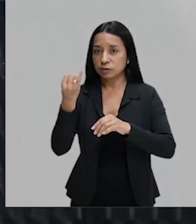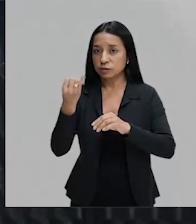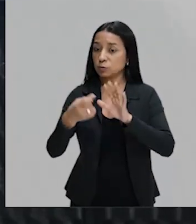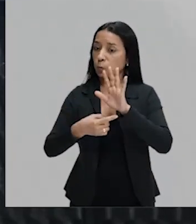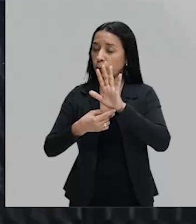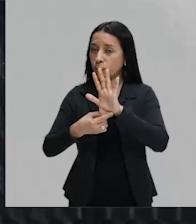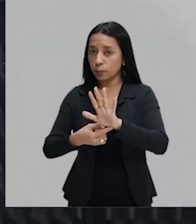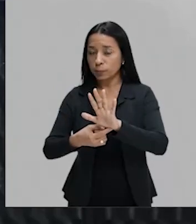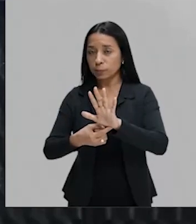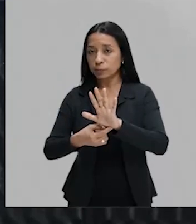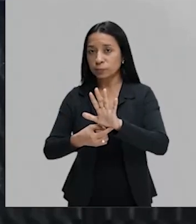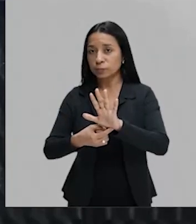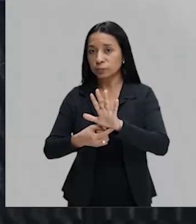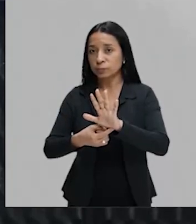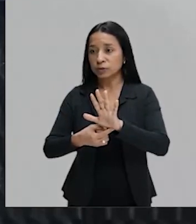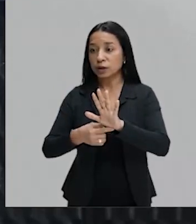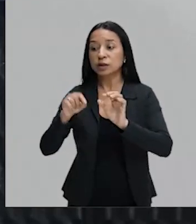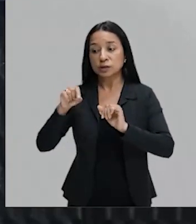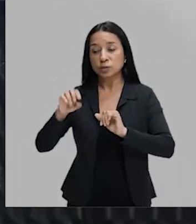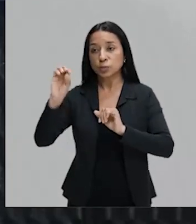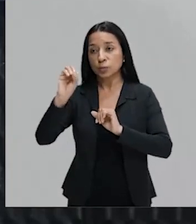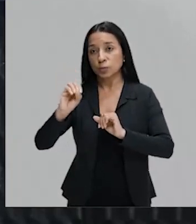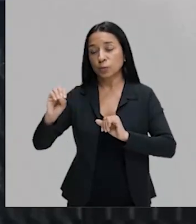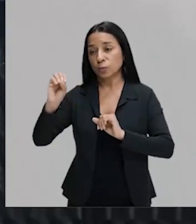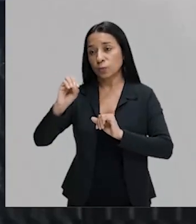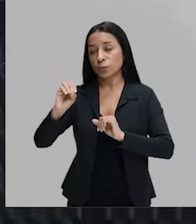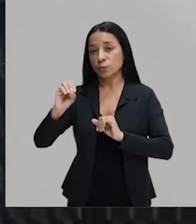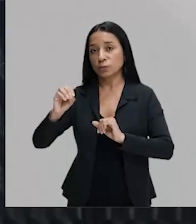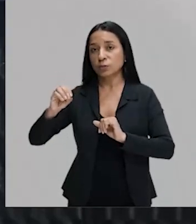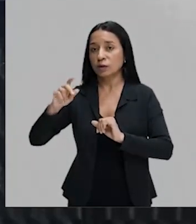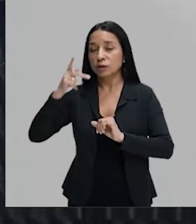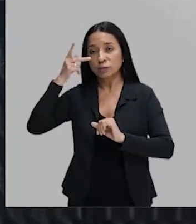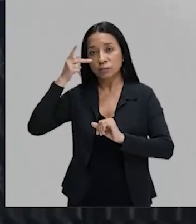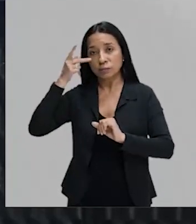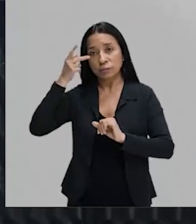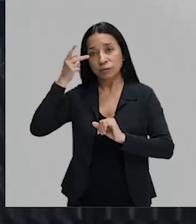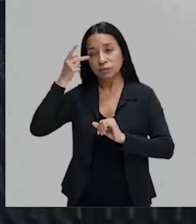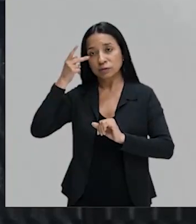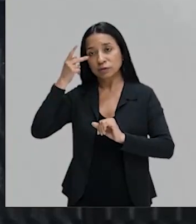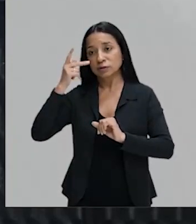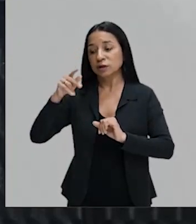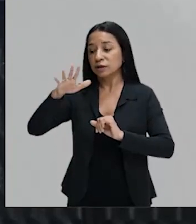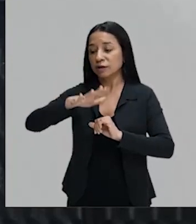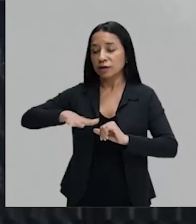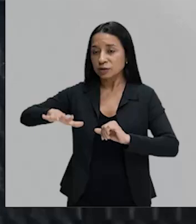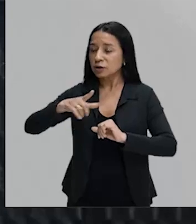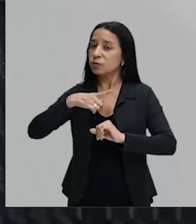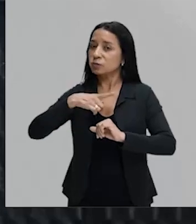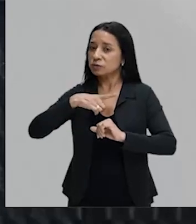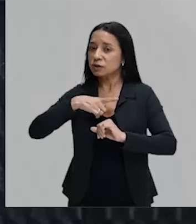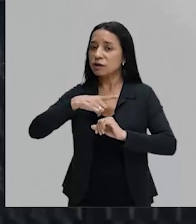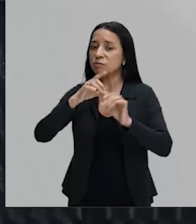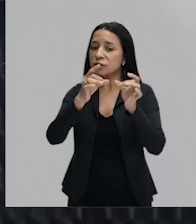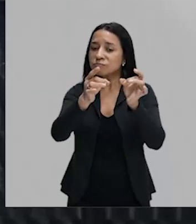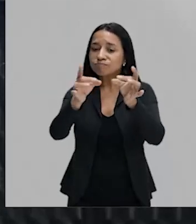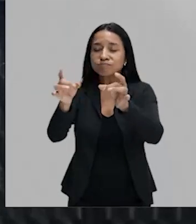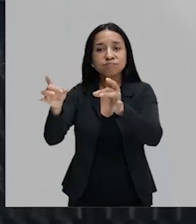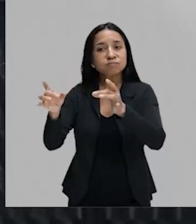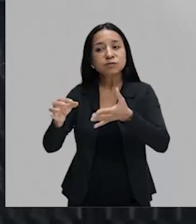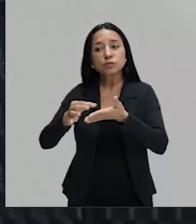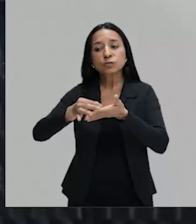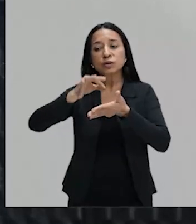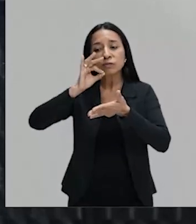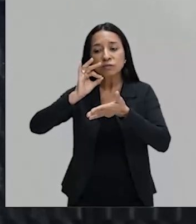no Oeste Paulista são as facilidades que essa região vai ter para escoar esse café para o